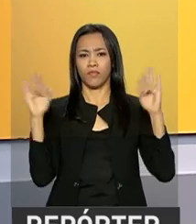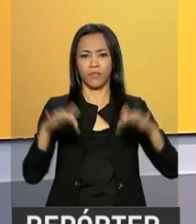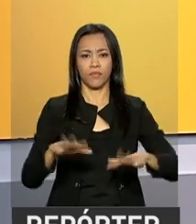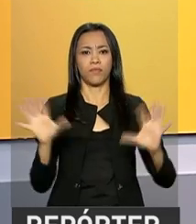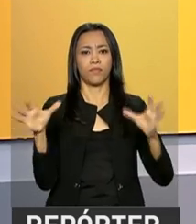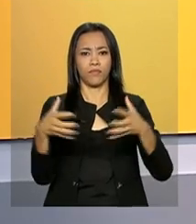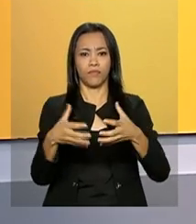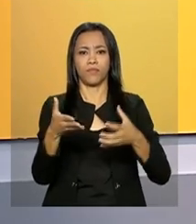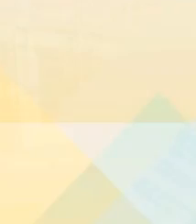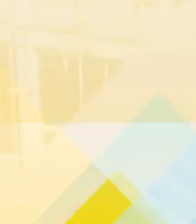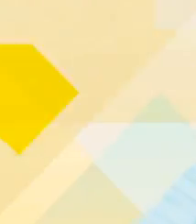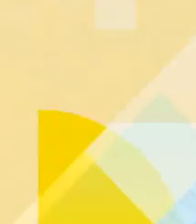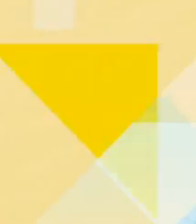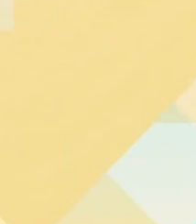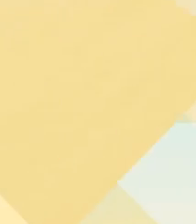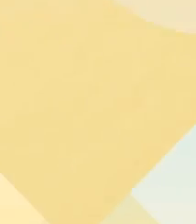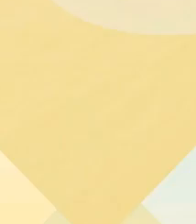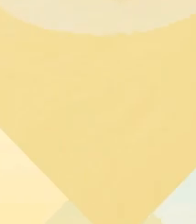país